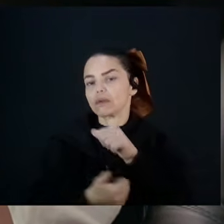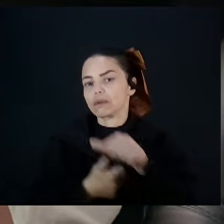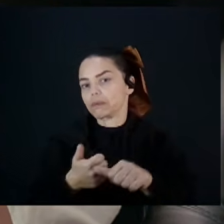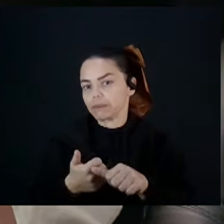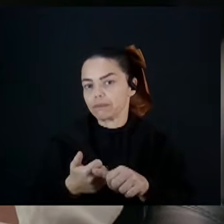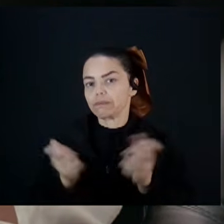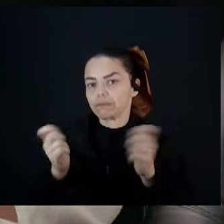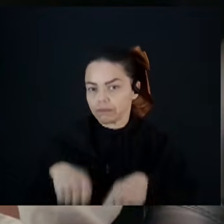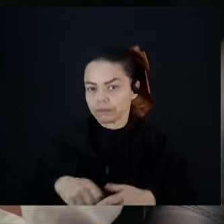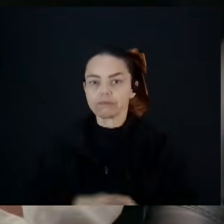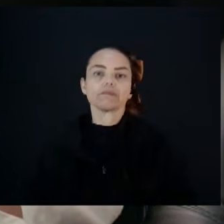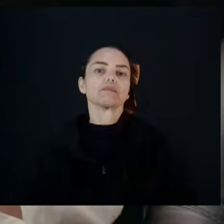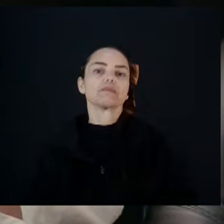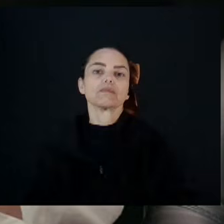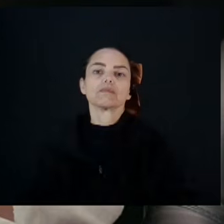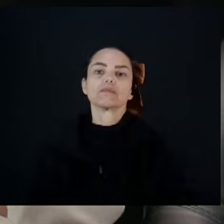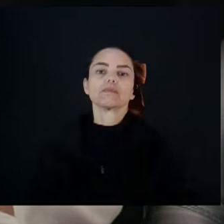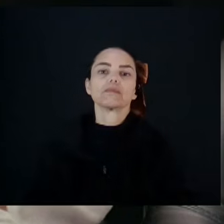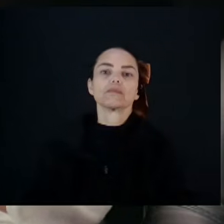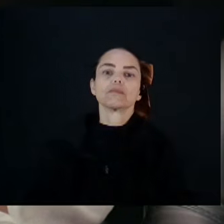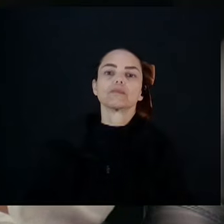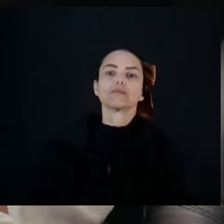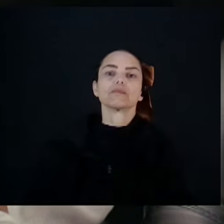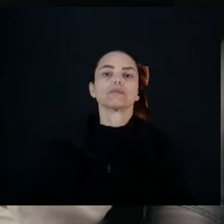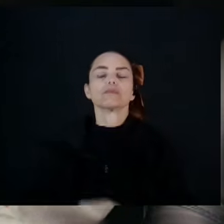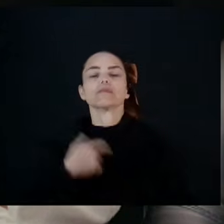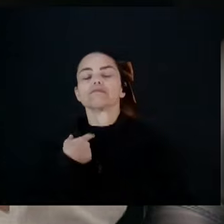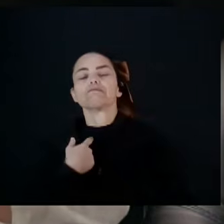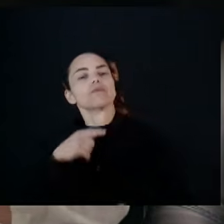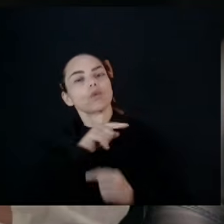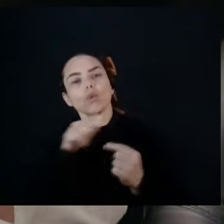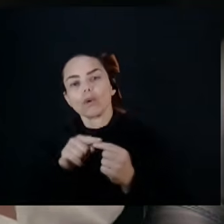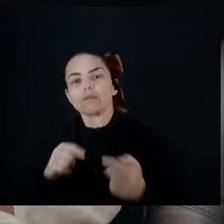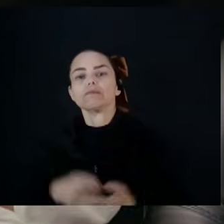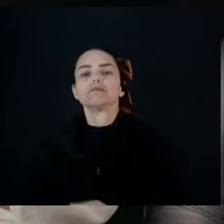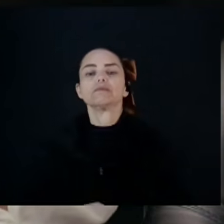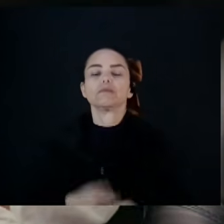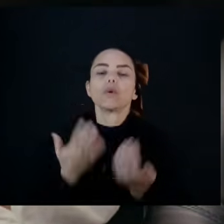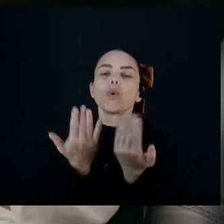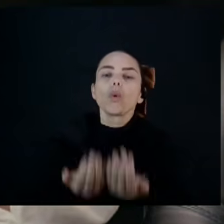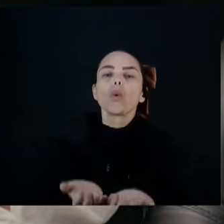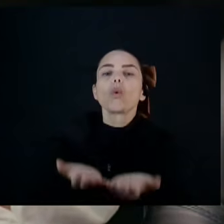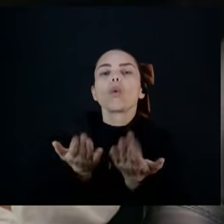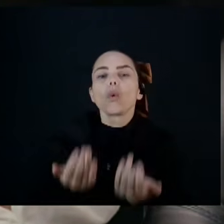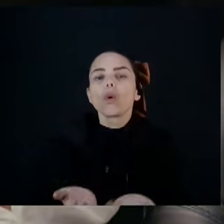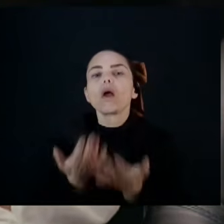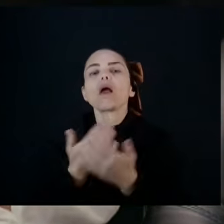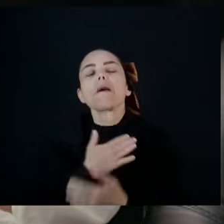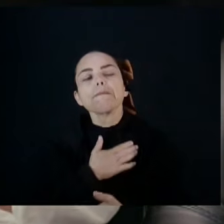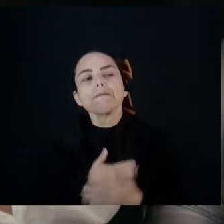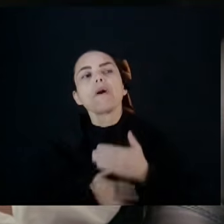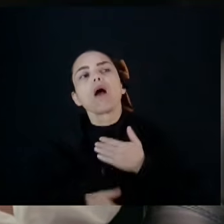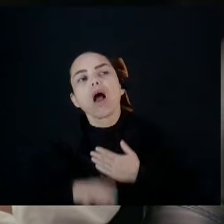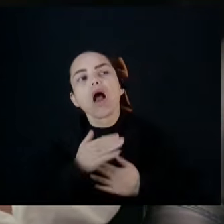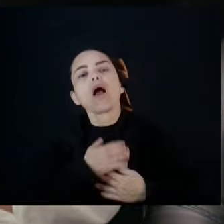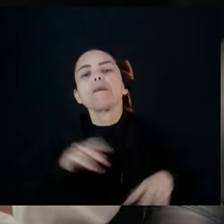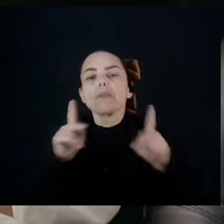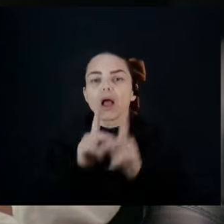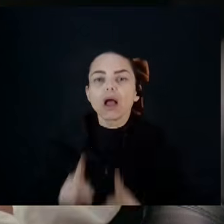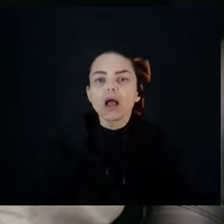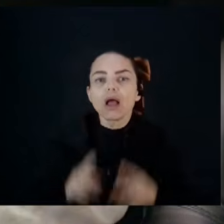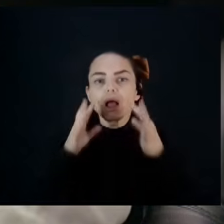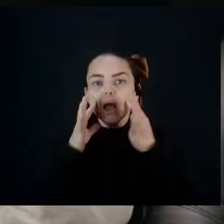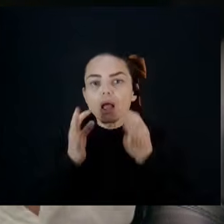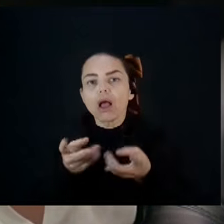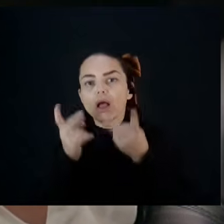Então, o intuito era isso, trazer leveza mesmo, trazer, assim, uma visão de que,